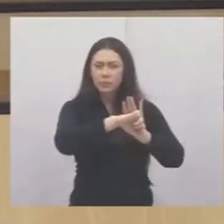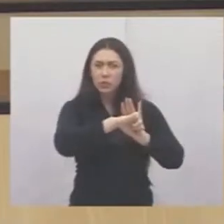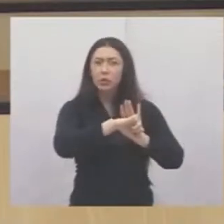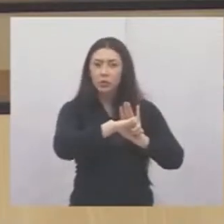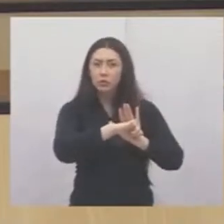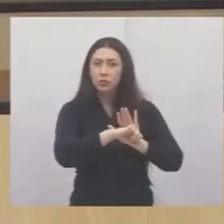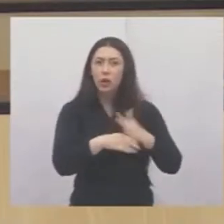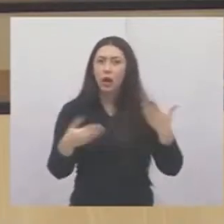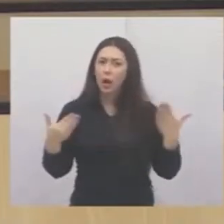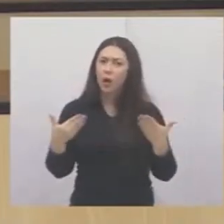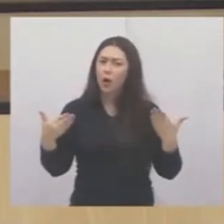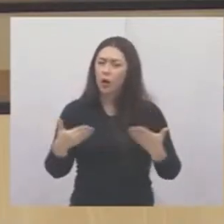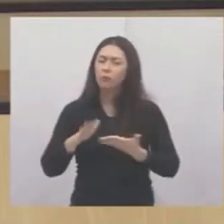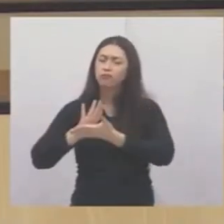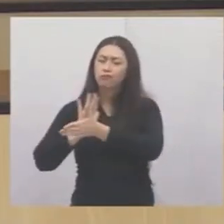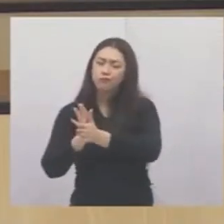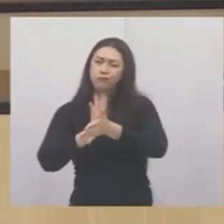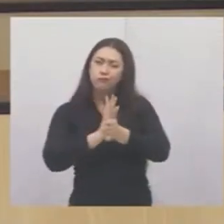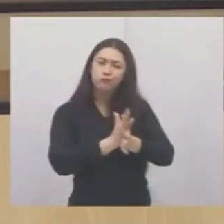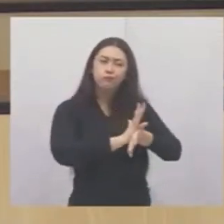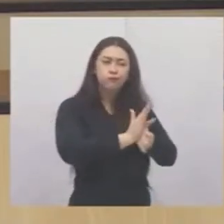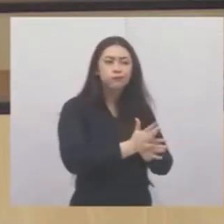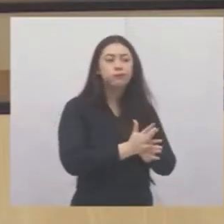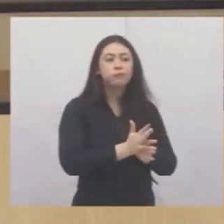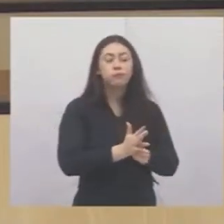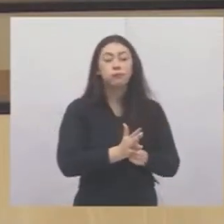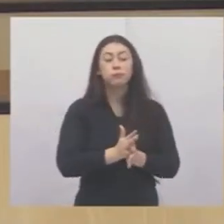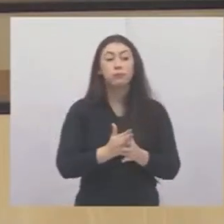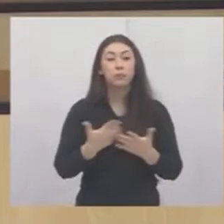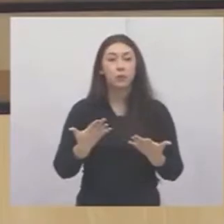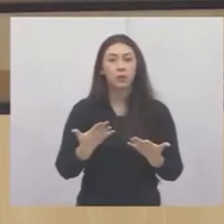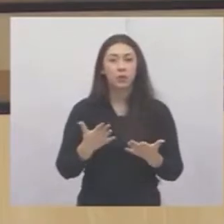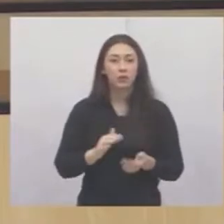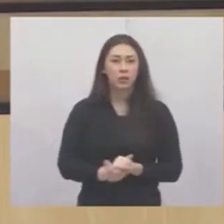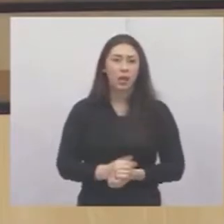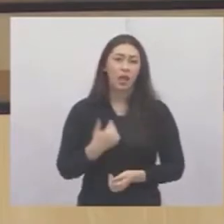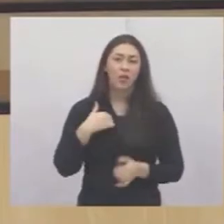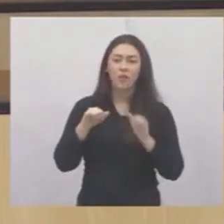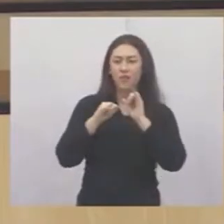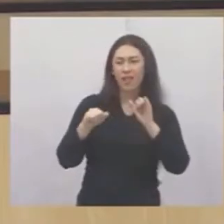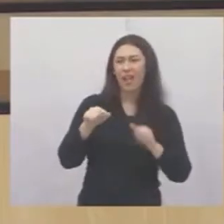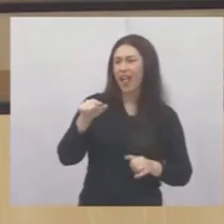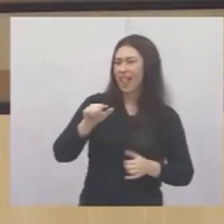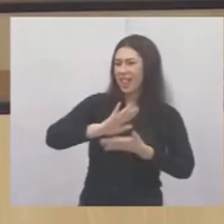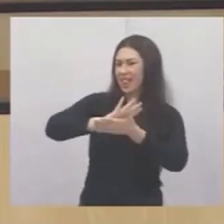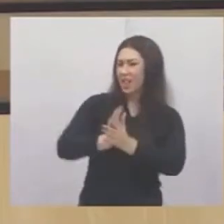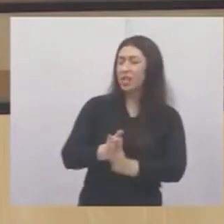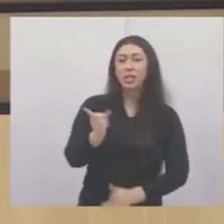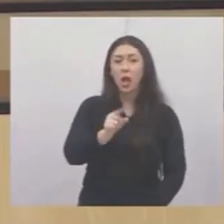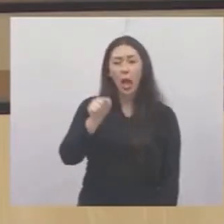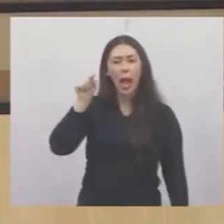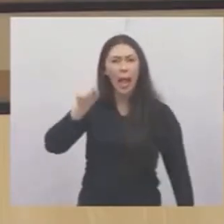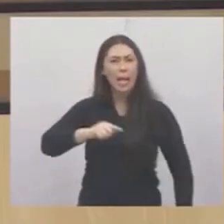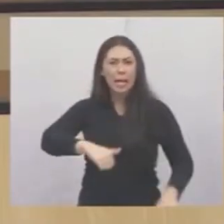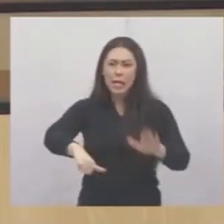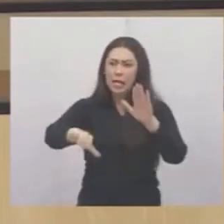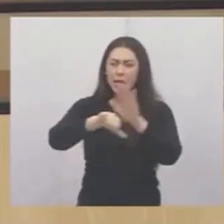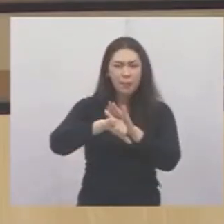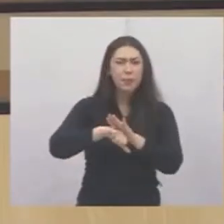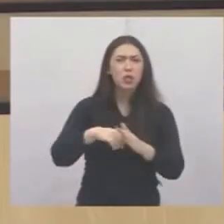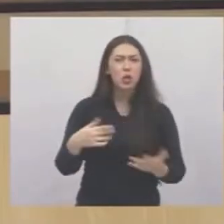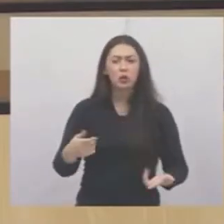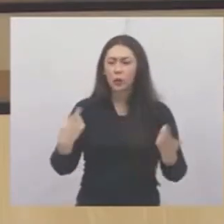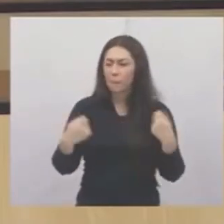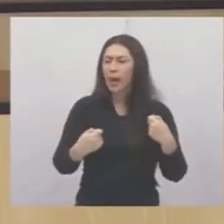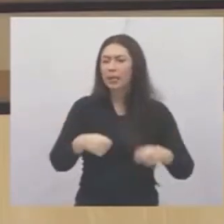estão chegando a fazer na cidade de Jacareí. Nem vândalo eu posso chamar. Isso é bandido. Roubar fio